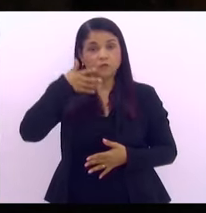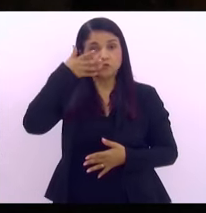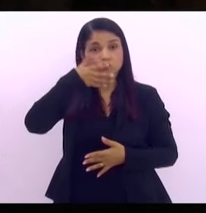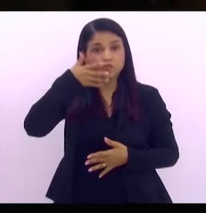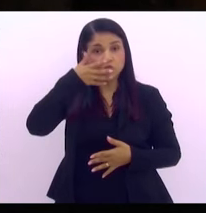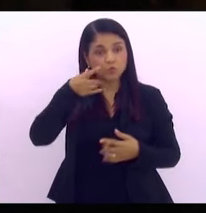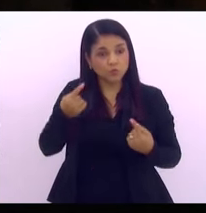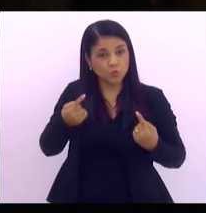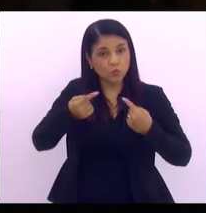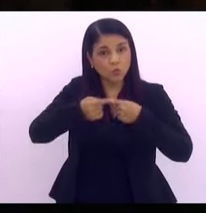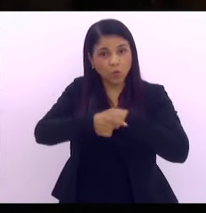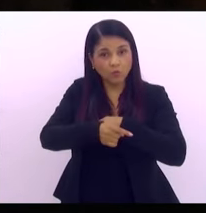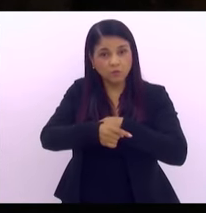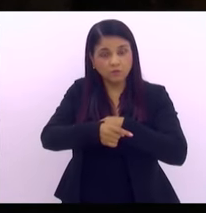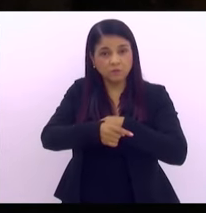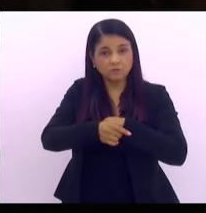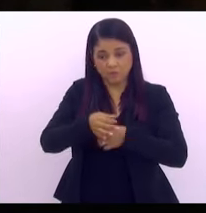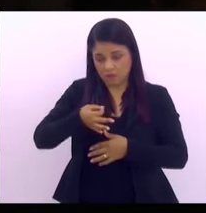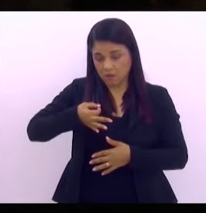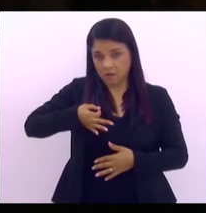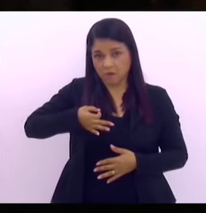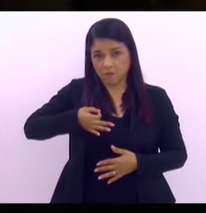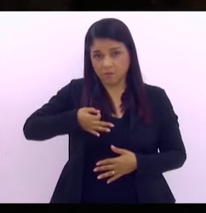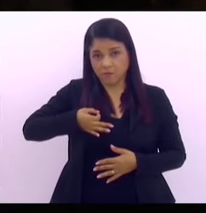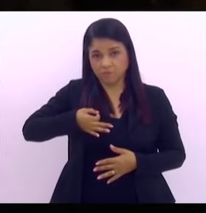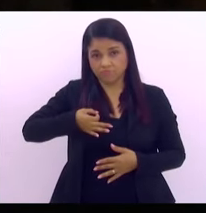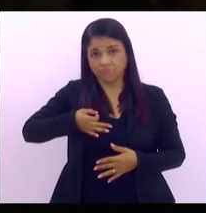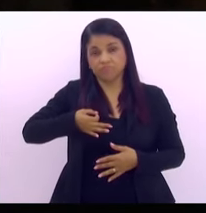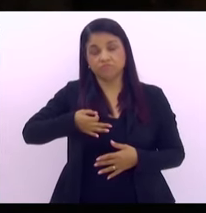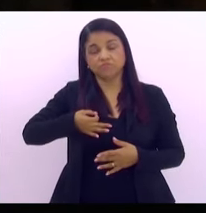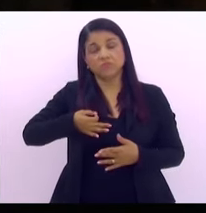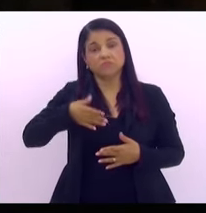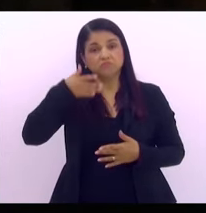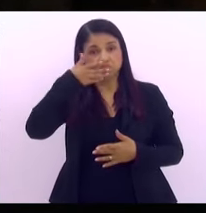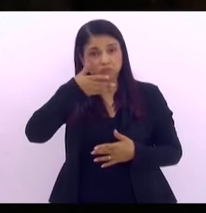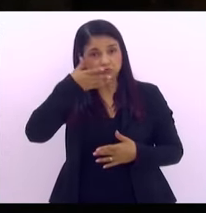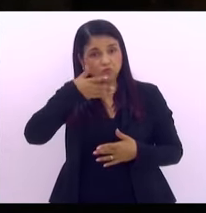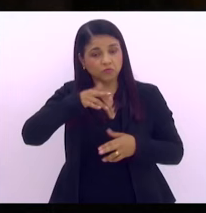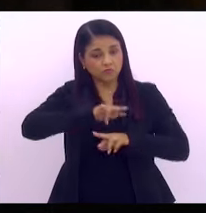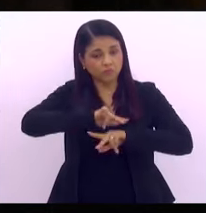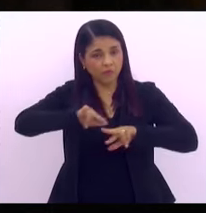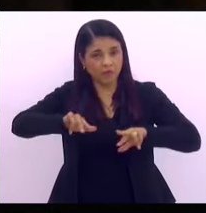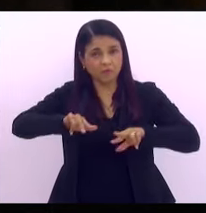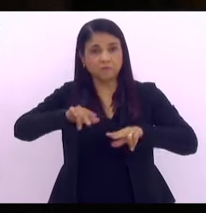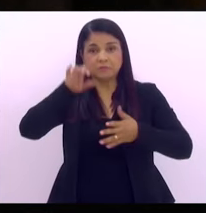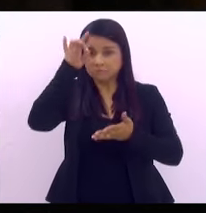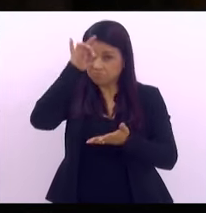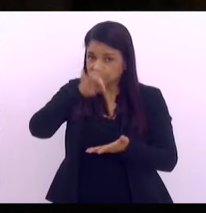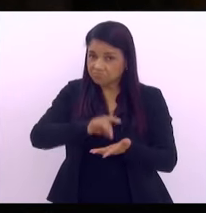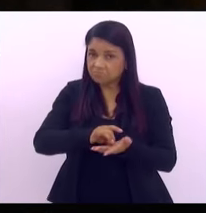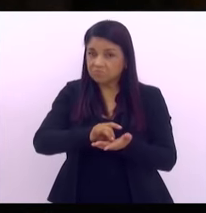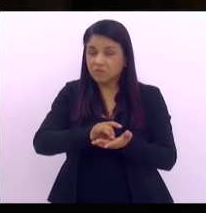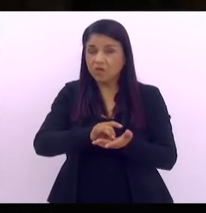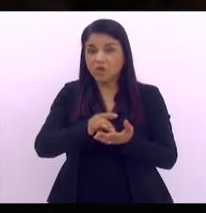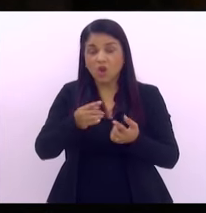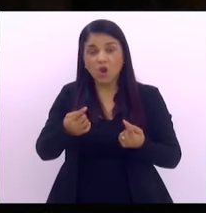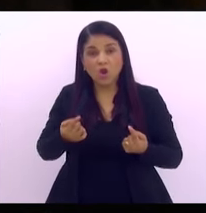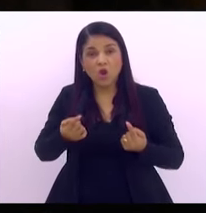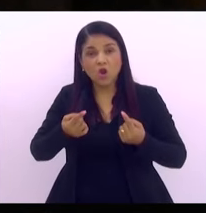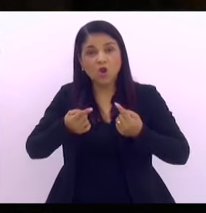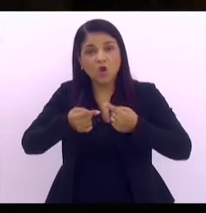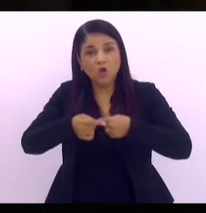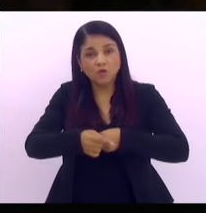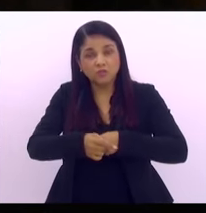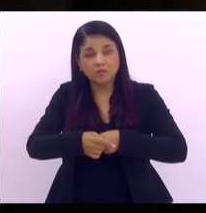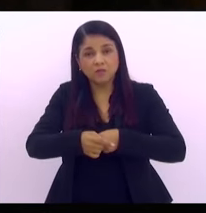contrários à câmara do uniforme, que já ouvimos outros, mas é uma realidade. Mas agora é contrário